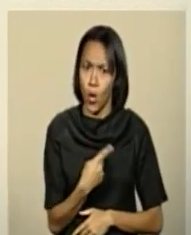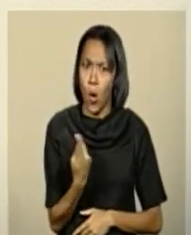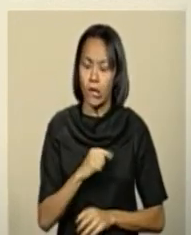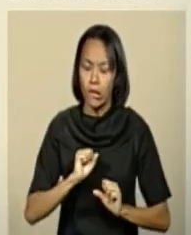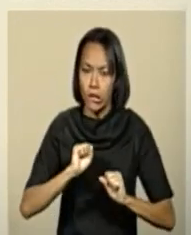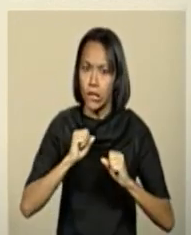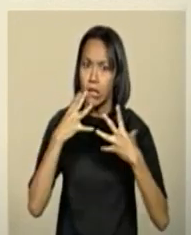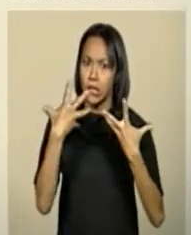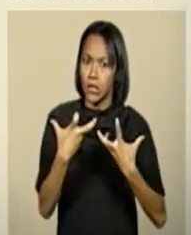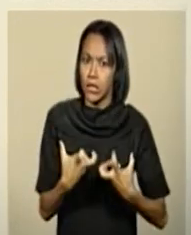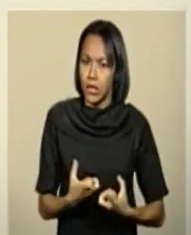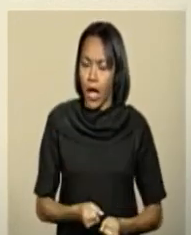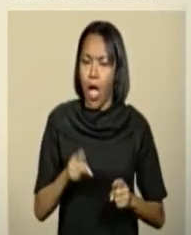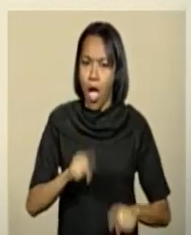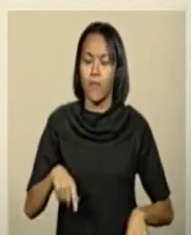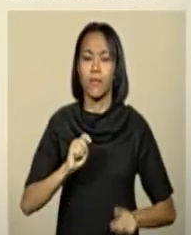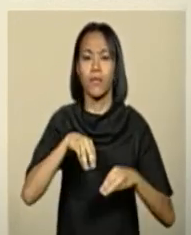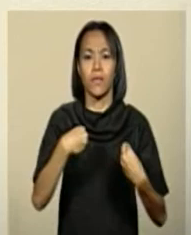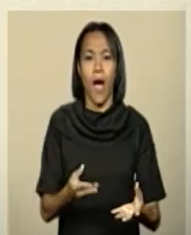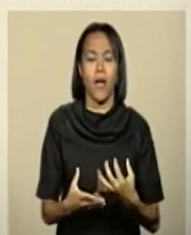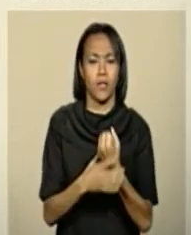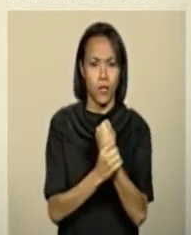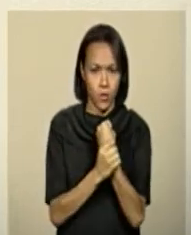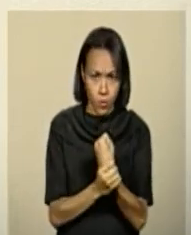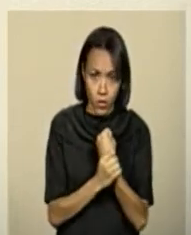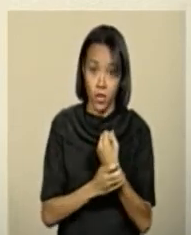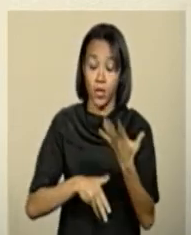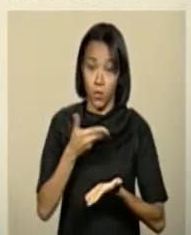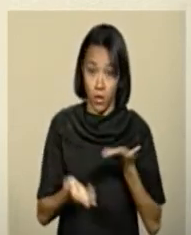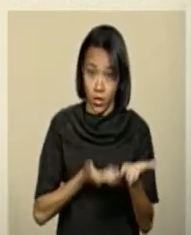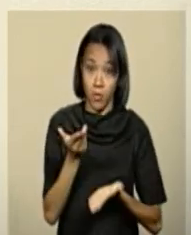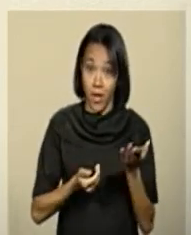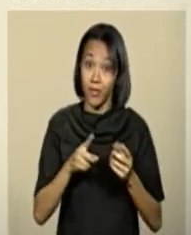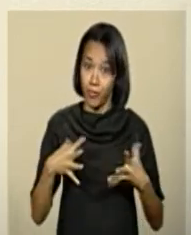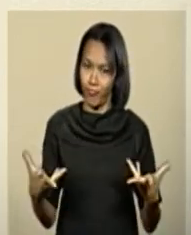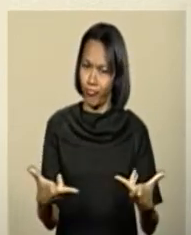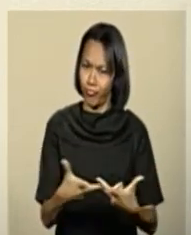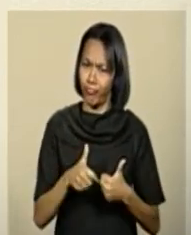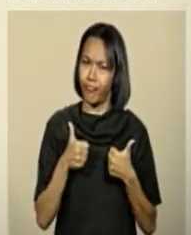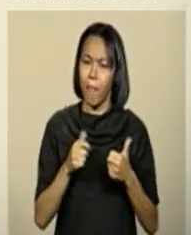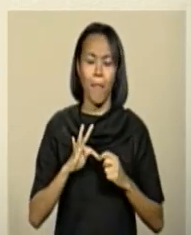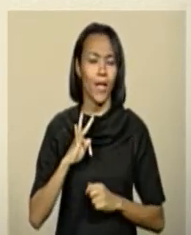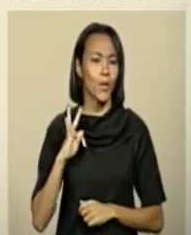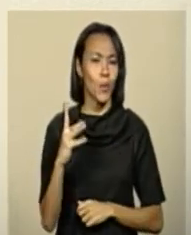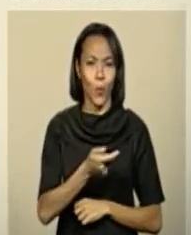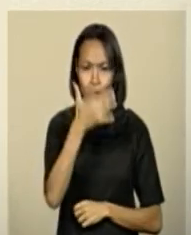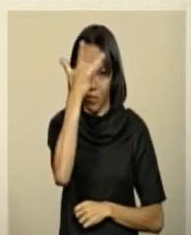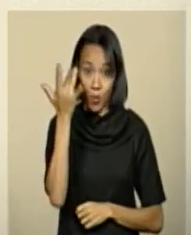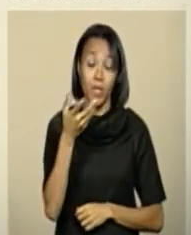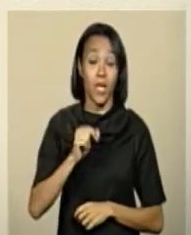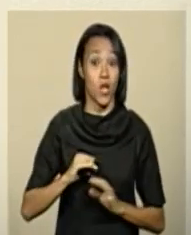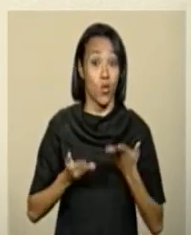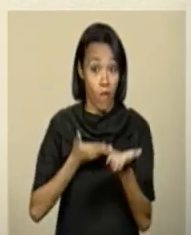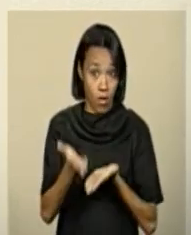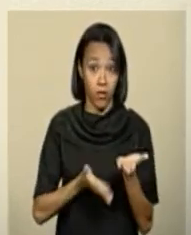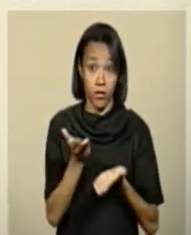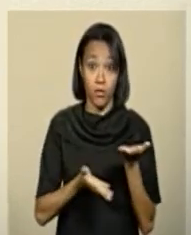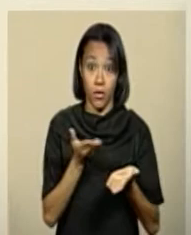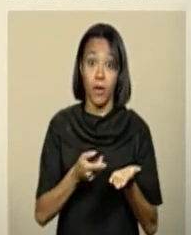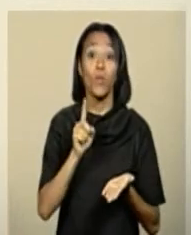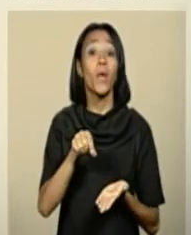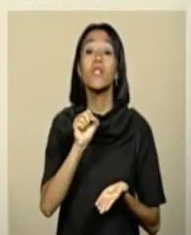grande desafio é garantir que esse atendimento seja de qualidade para todos. E quando eu digo atendimento,